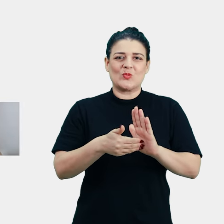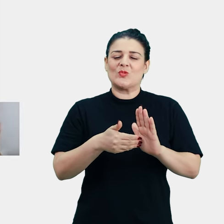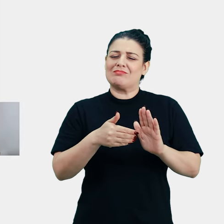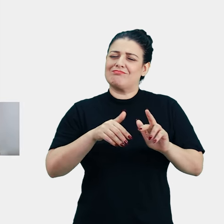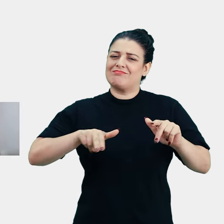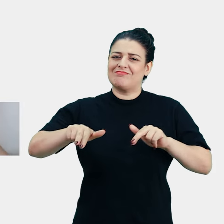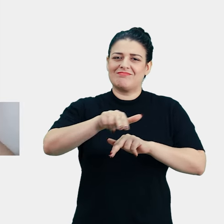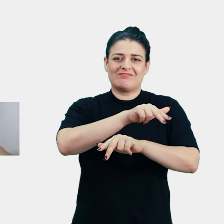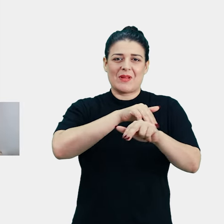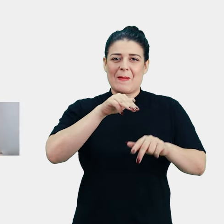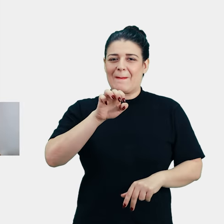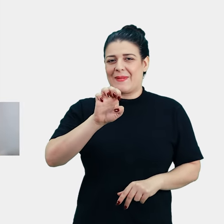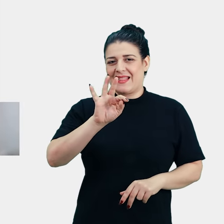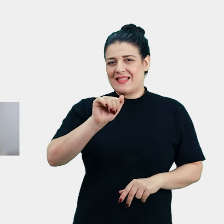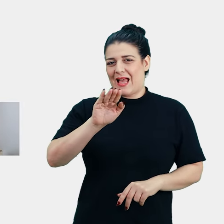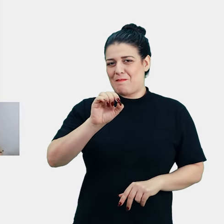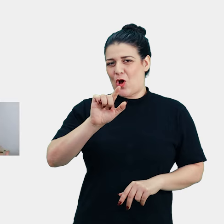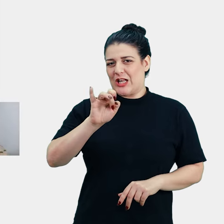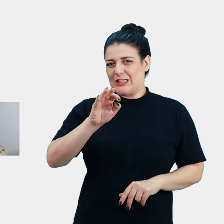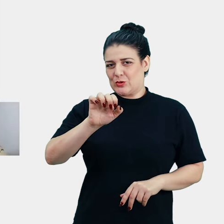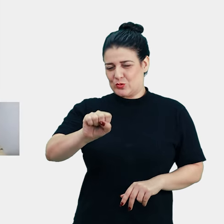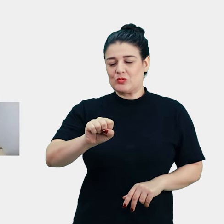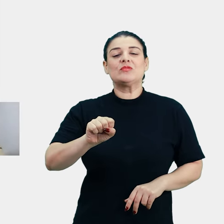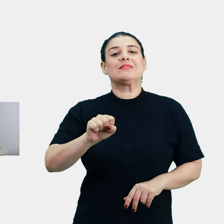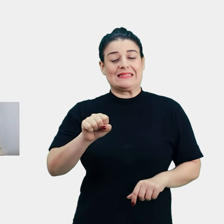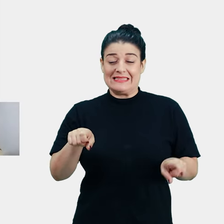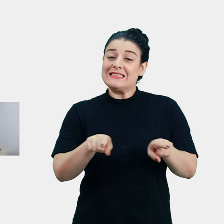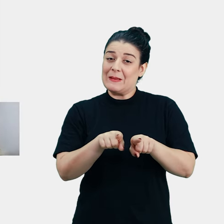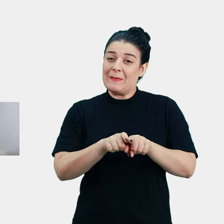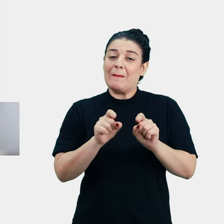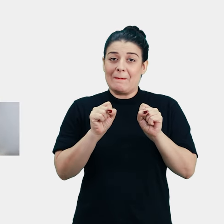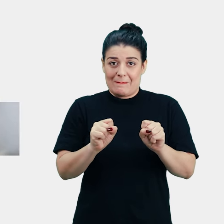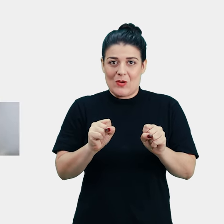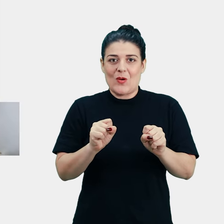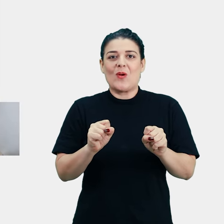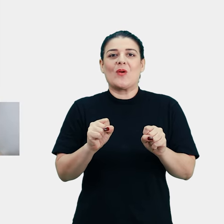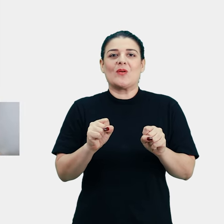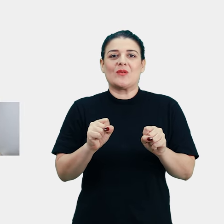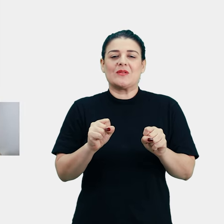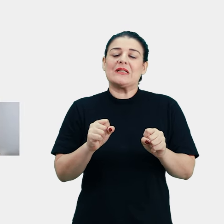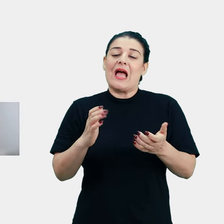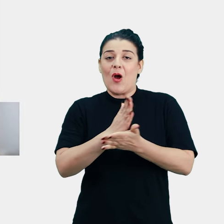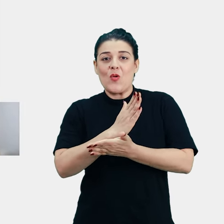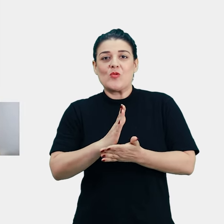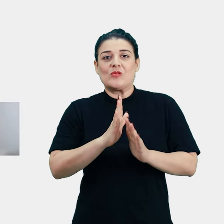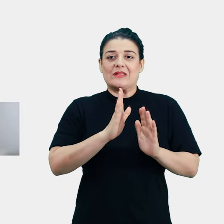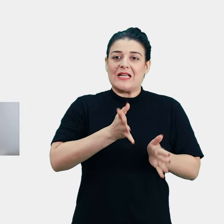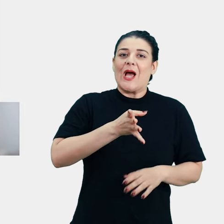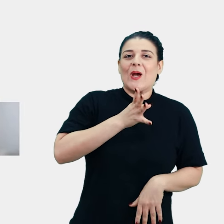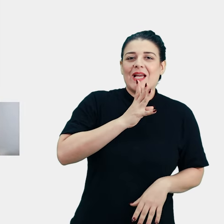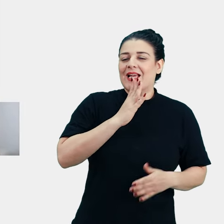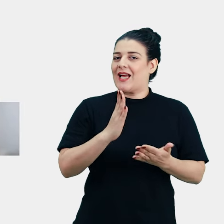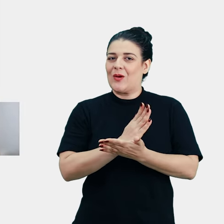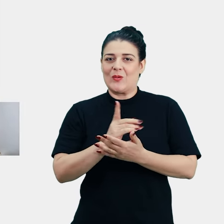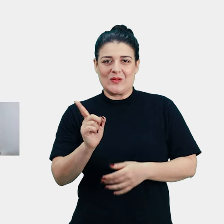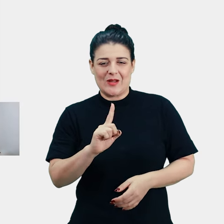diversos metabólitos, e aí a gente viu que a gente pode ter metabólitos conhecidos, desconhecidos, e presença